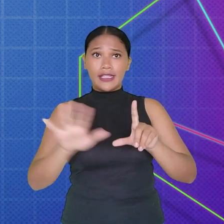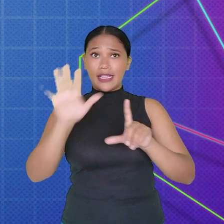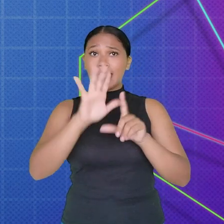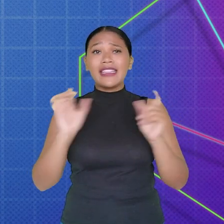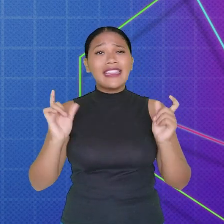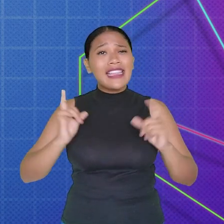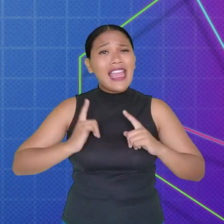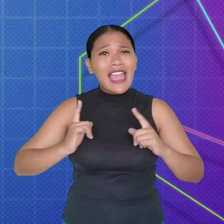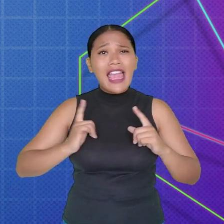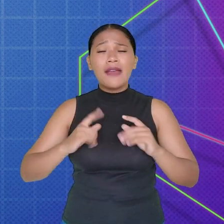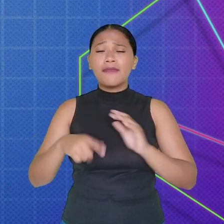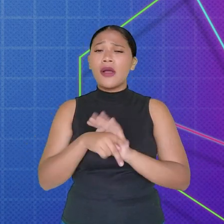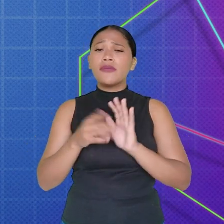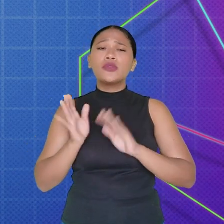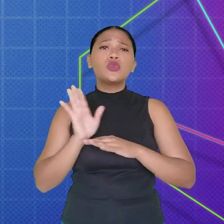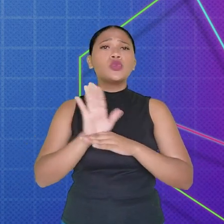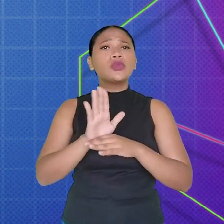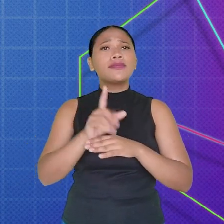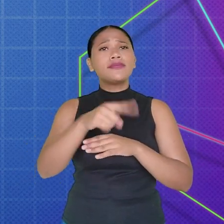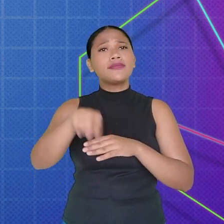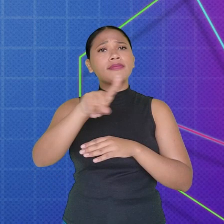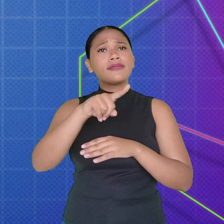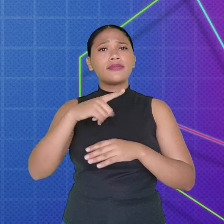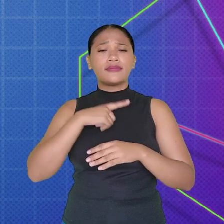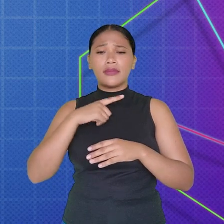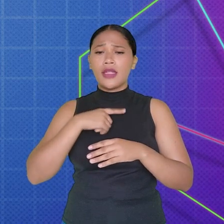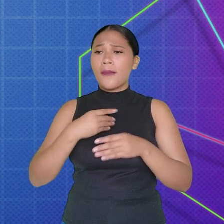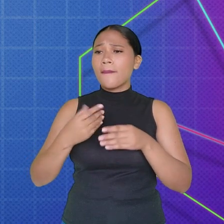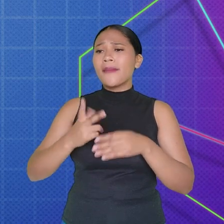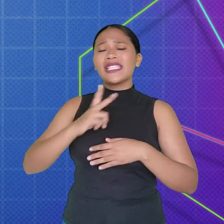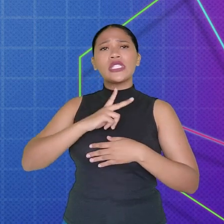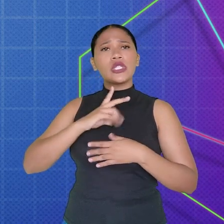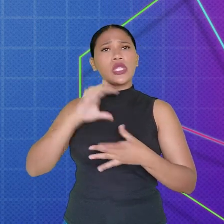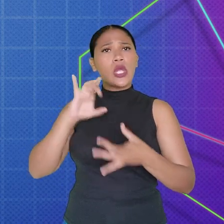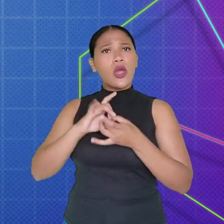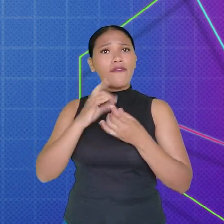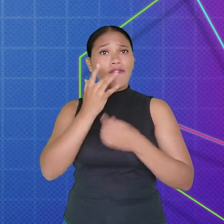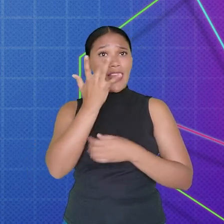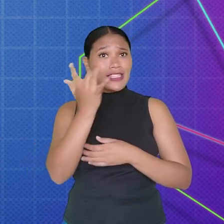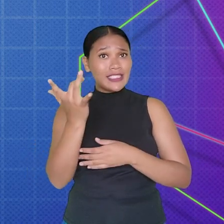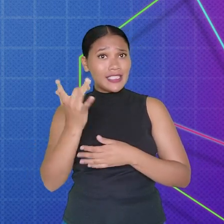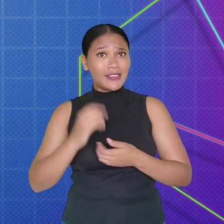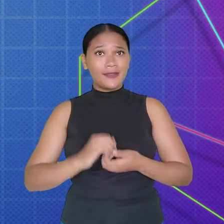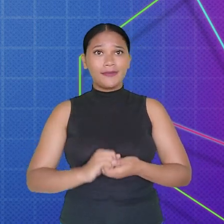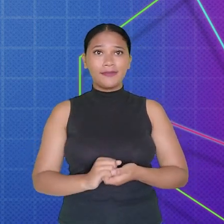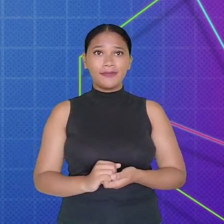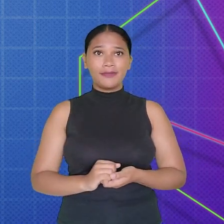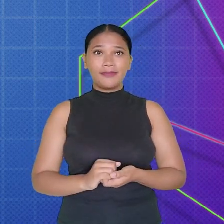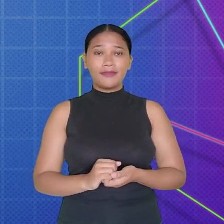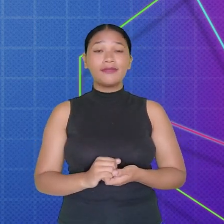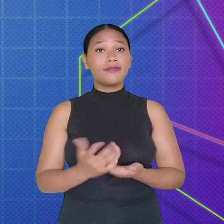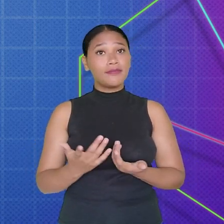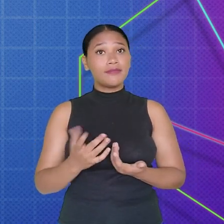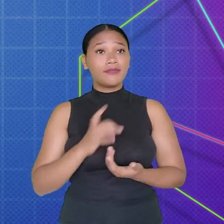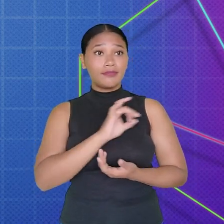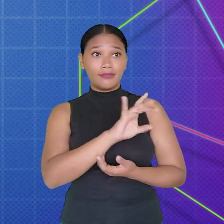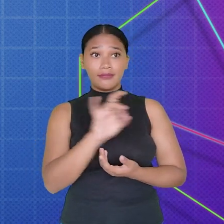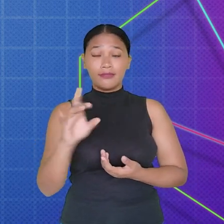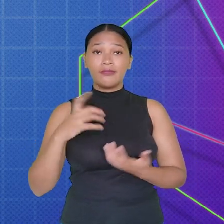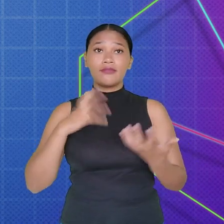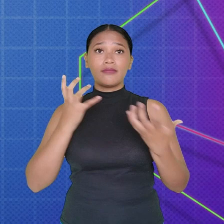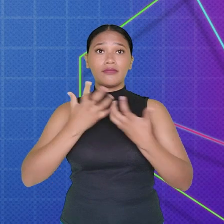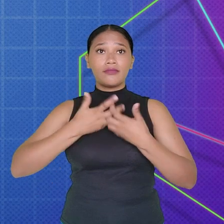eventos para ajudar os desenvolvedores a criar jogos e aplicativos personalizados com facilidade. Cada evento oferece